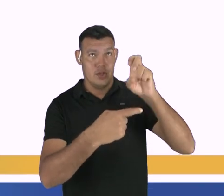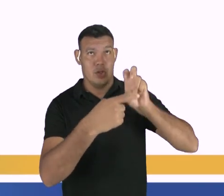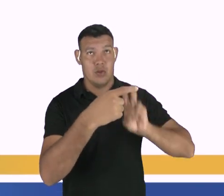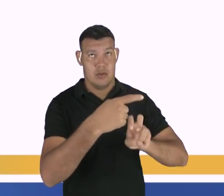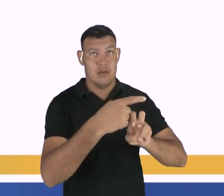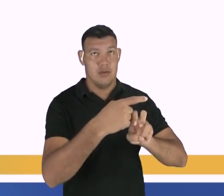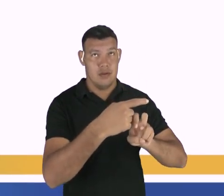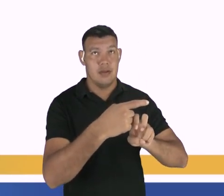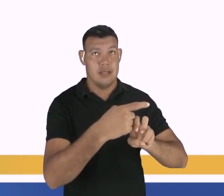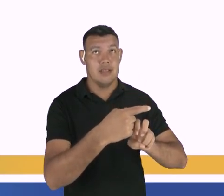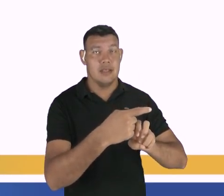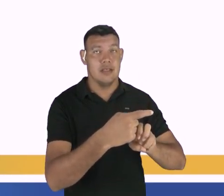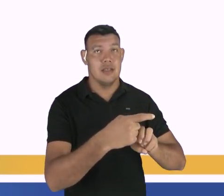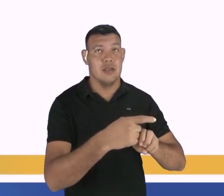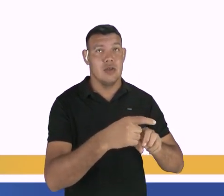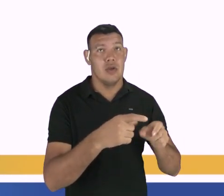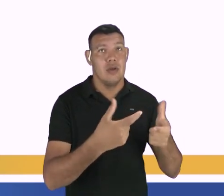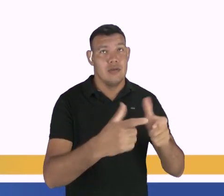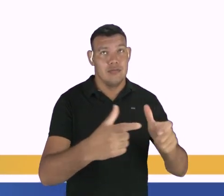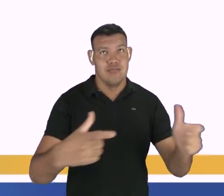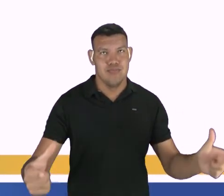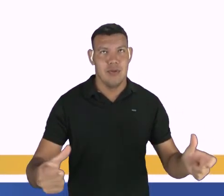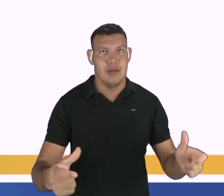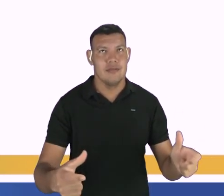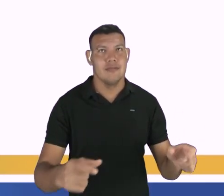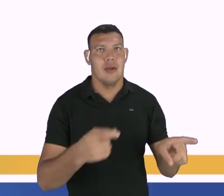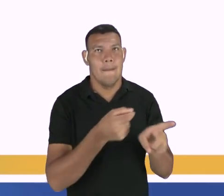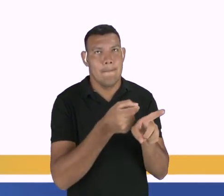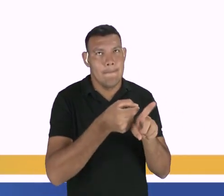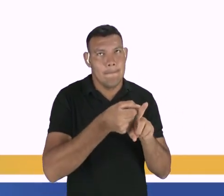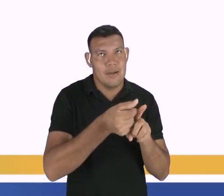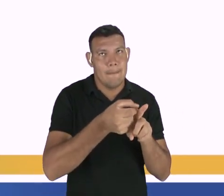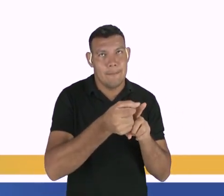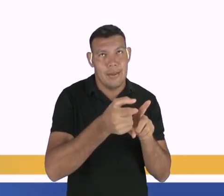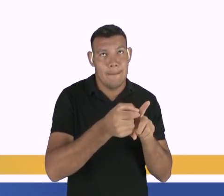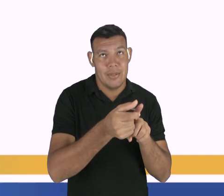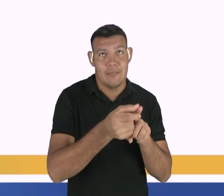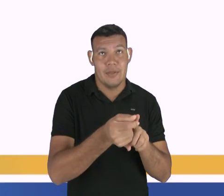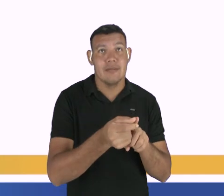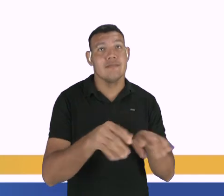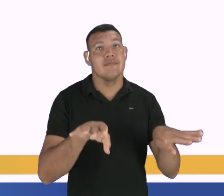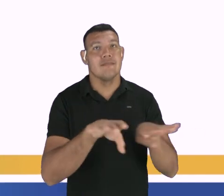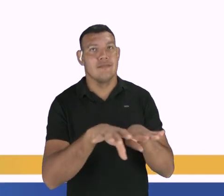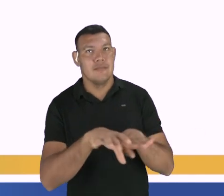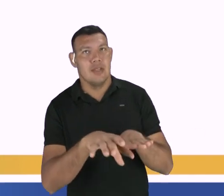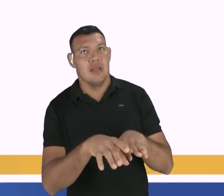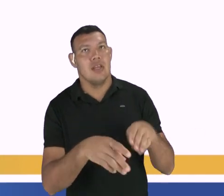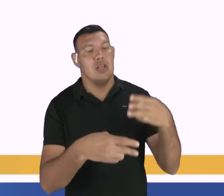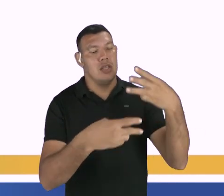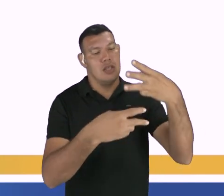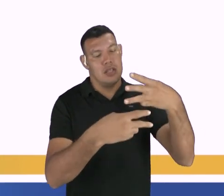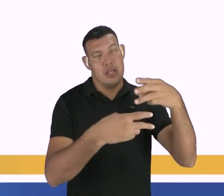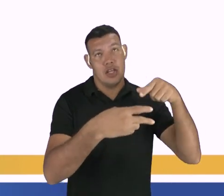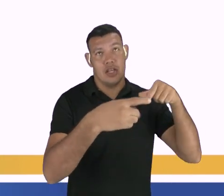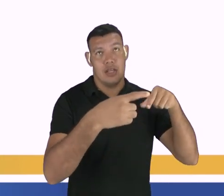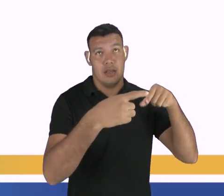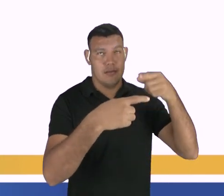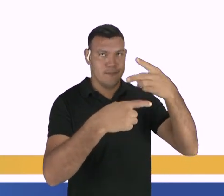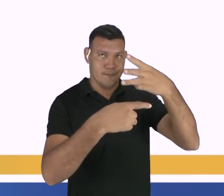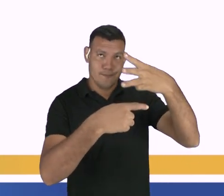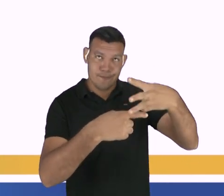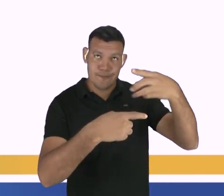fração que representa o total semeado? Para encontrar a fração total cultivada, devemos somar as frações. Então, eu vou